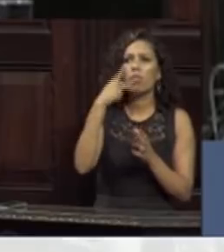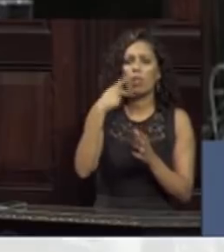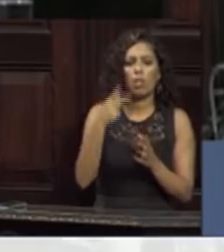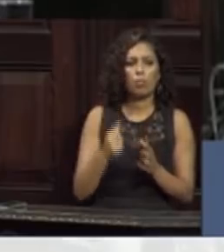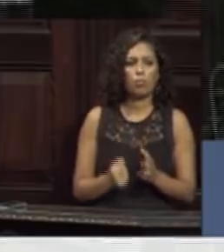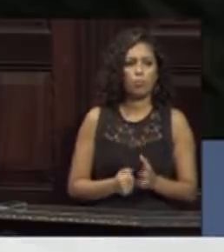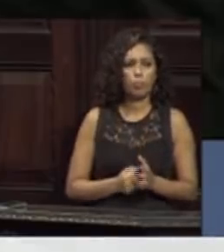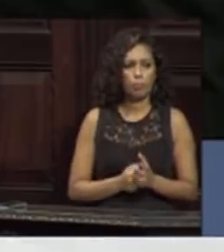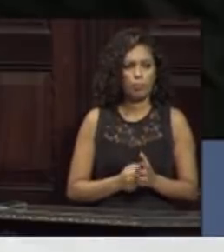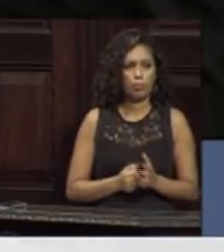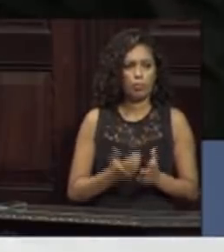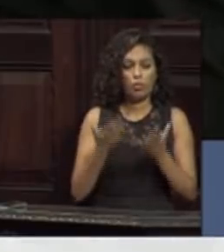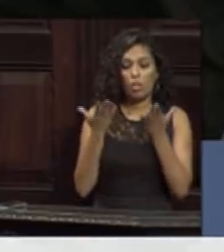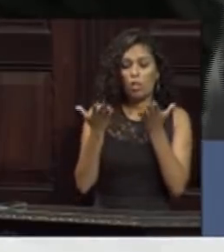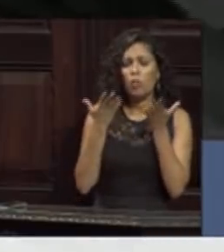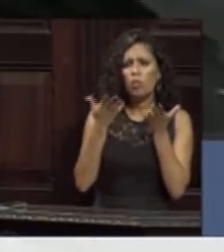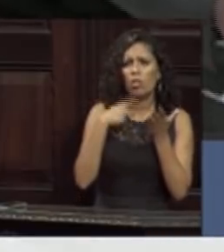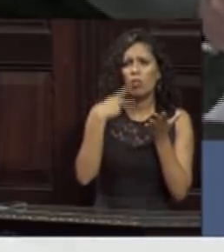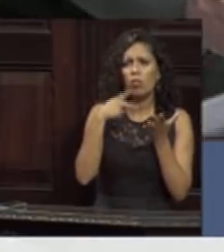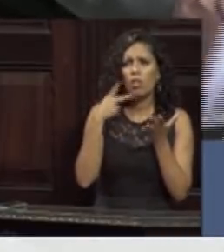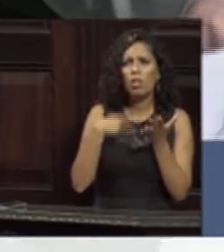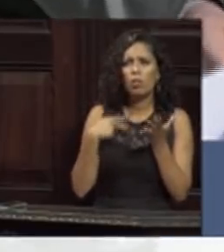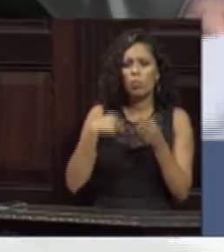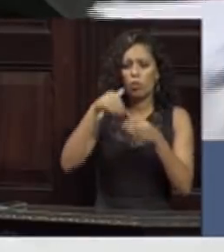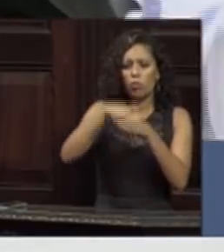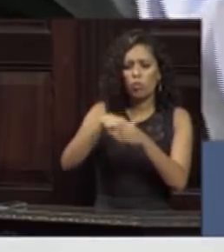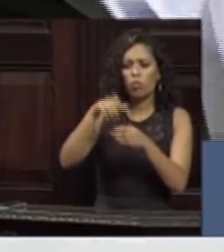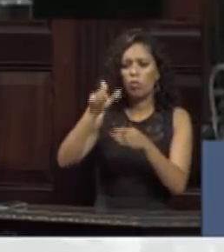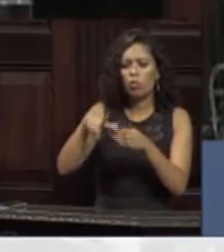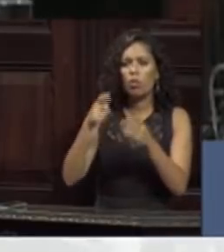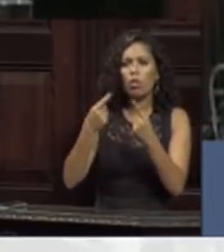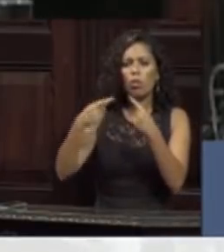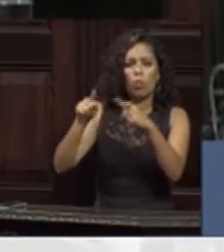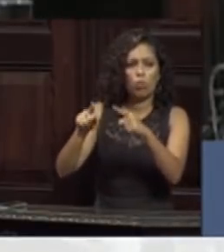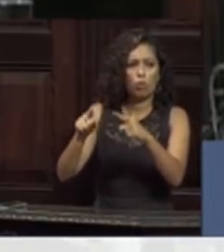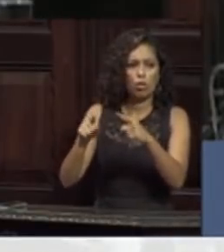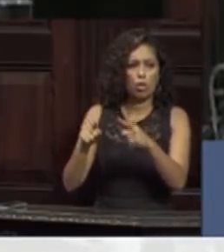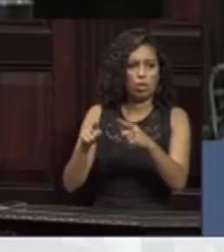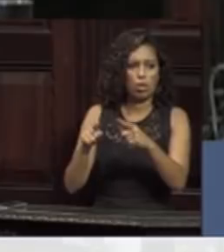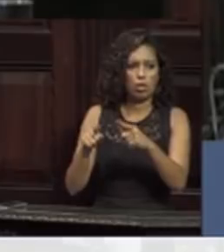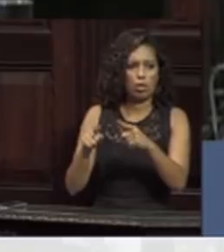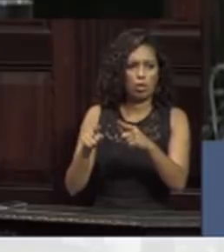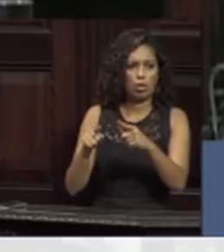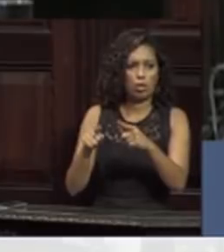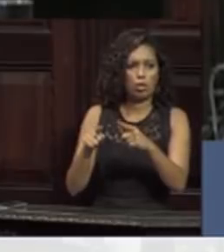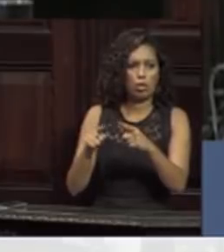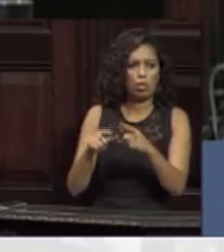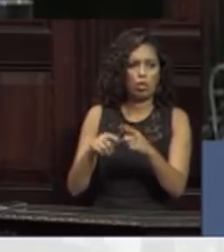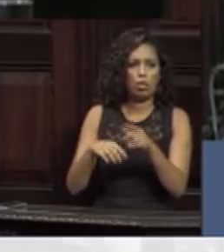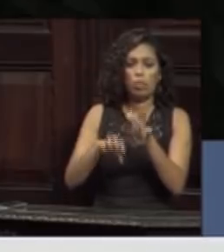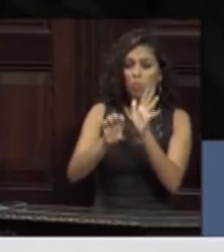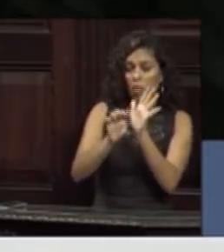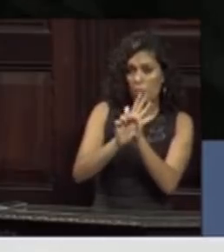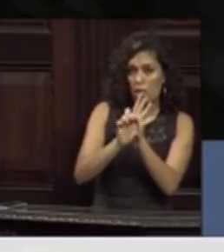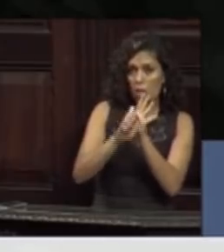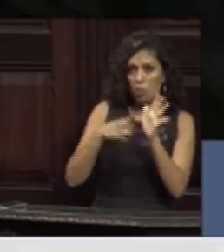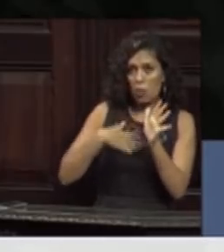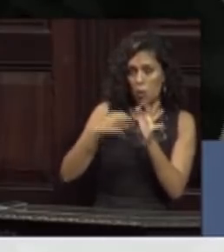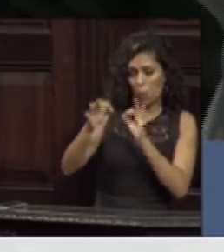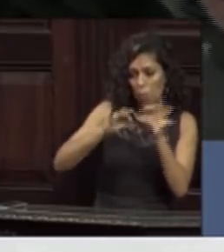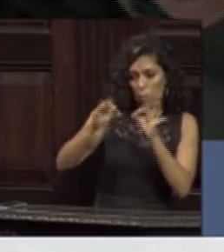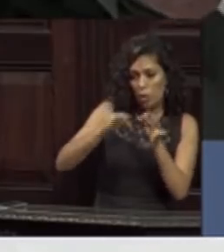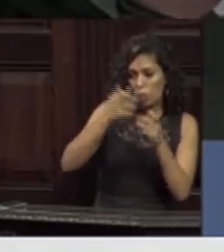Excelência registrar o meu voto contrário na matéria anterior do Ministério Público. Em relação às suas emendas. As minhas emendas foram rejeitadas e eram emendas